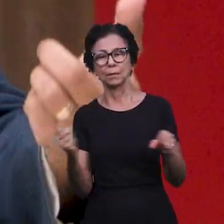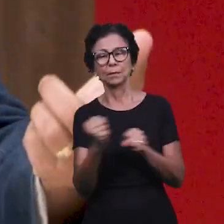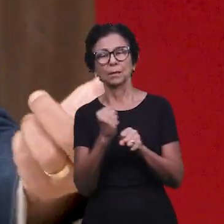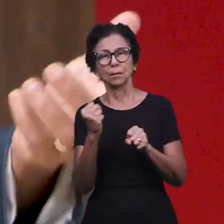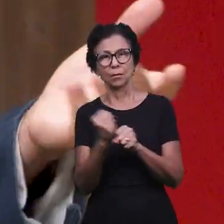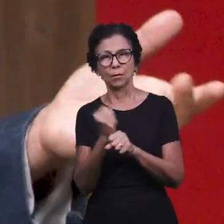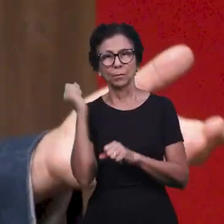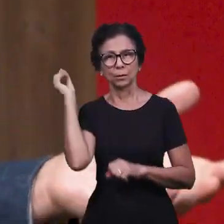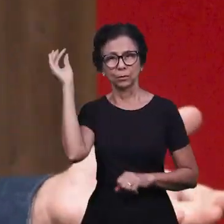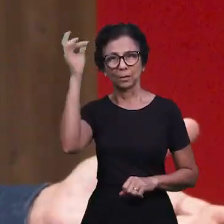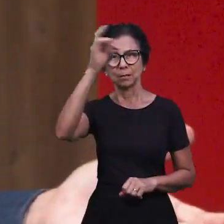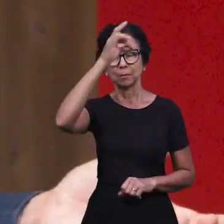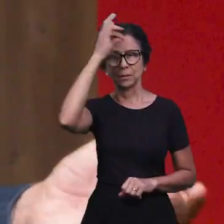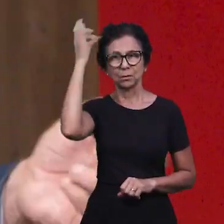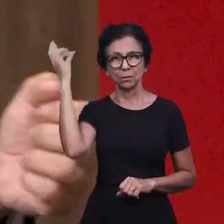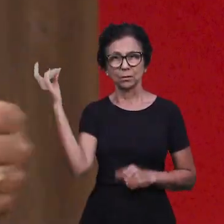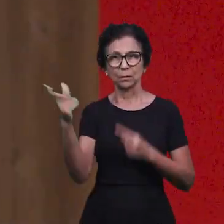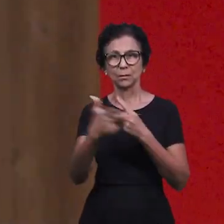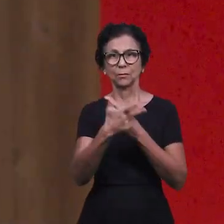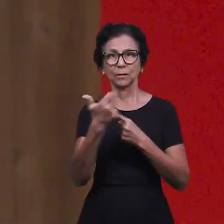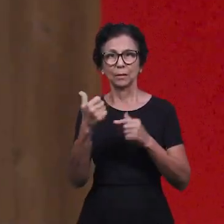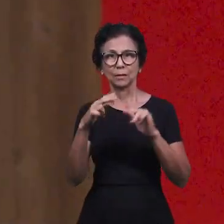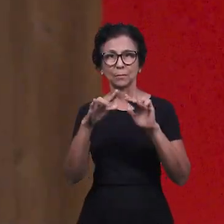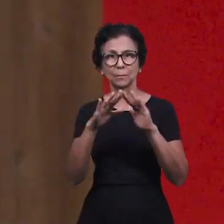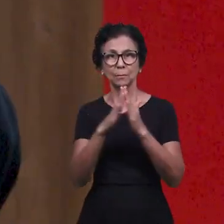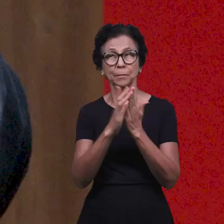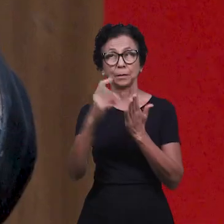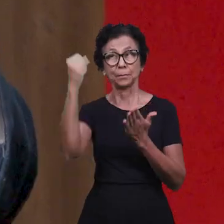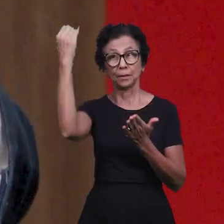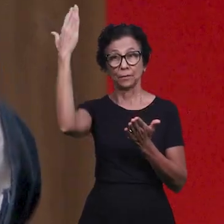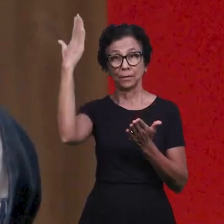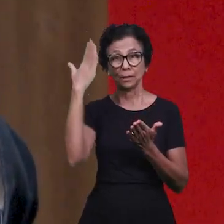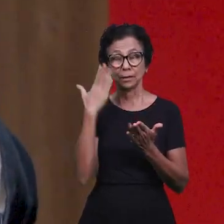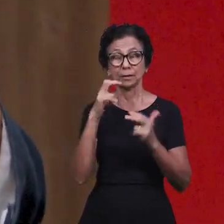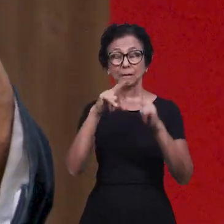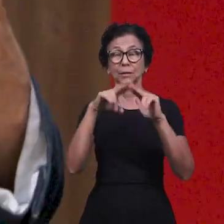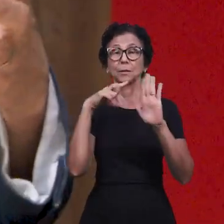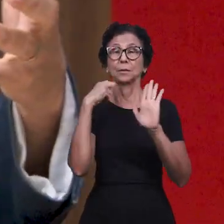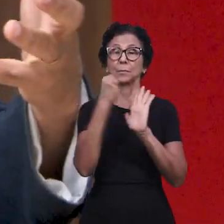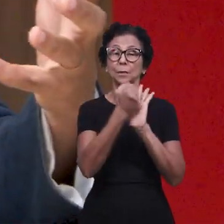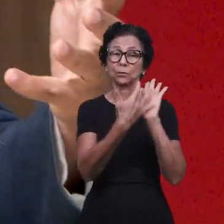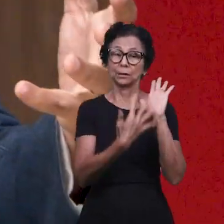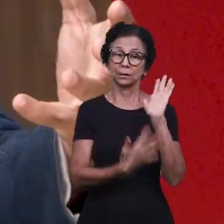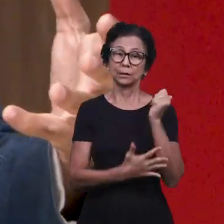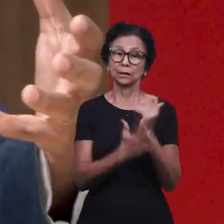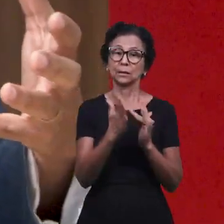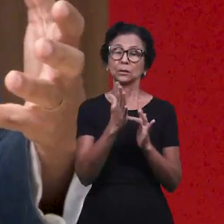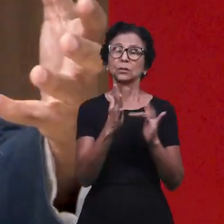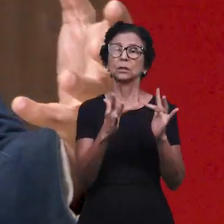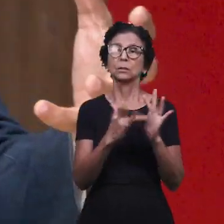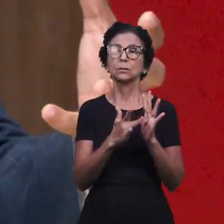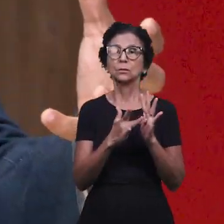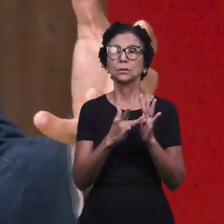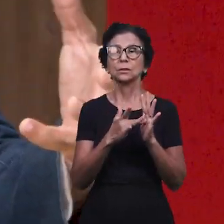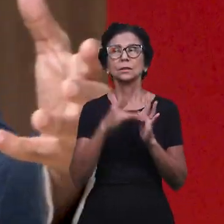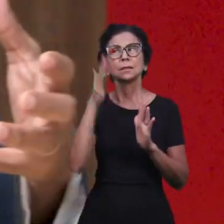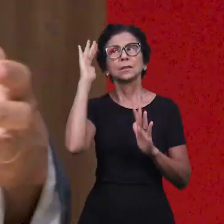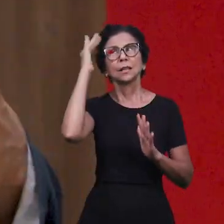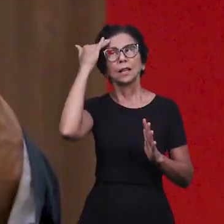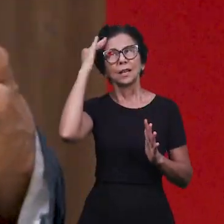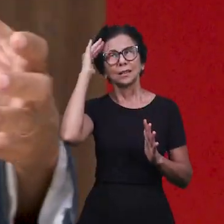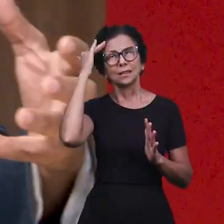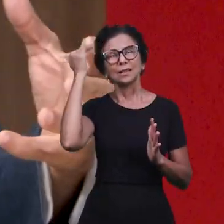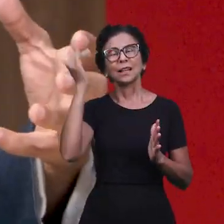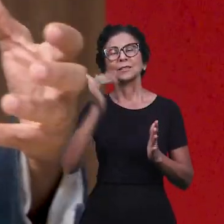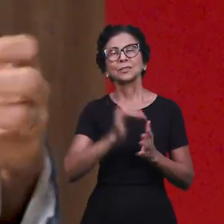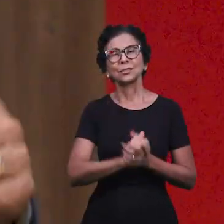pela palavra revelada, né, e pelo sangue, né, então ela consegue compreender. Aí está a vitória da igreja, né,